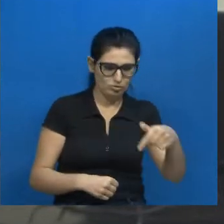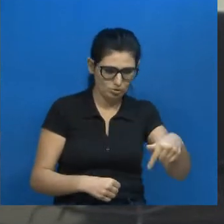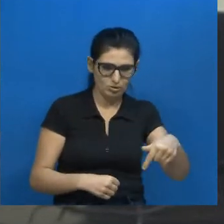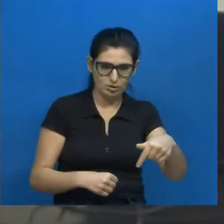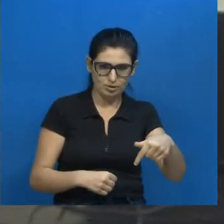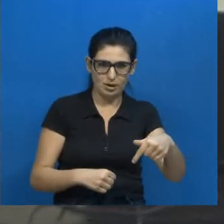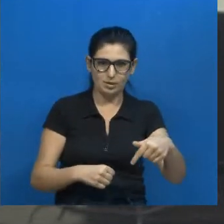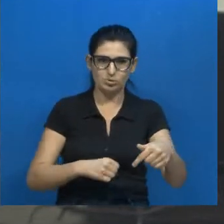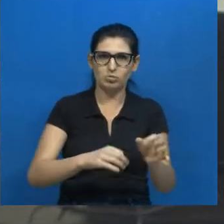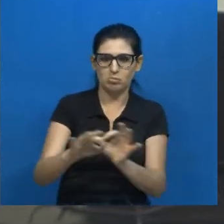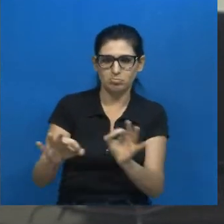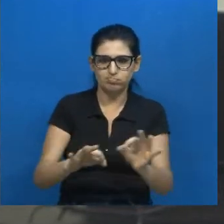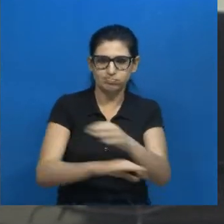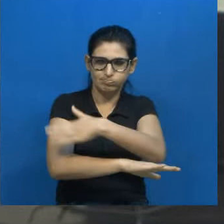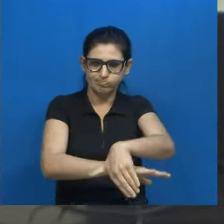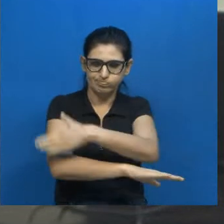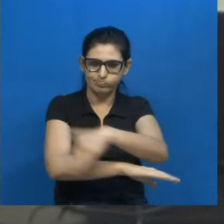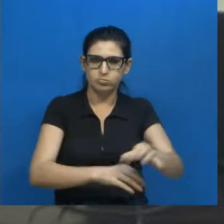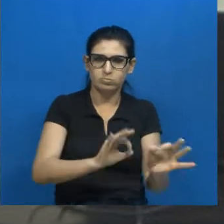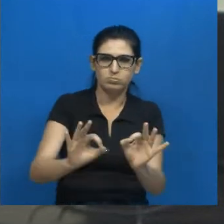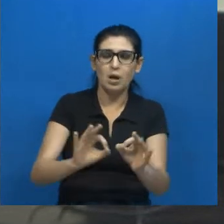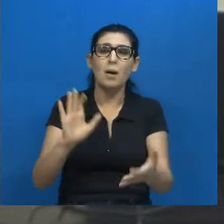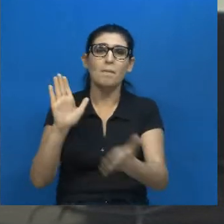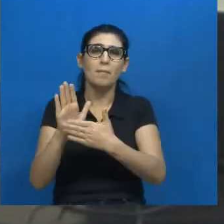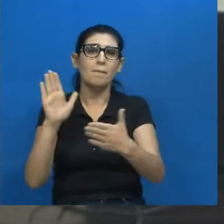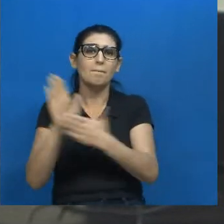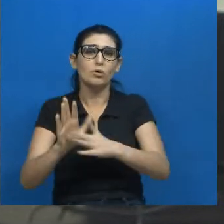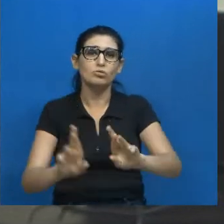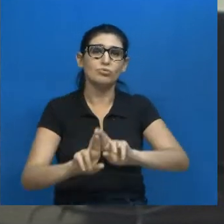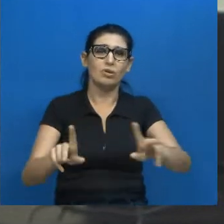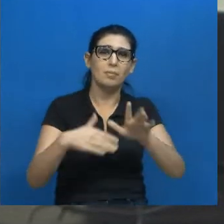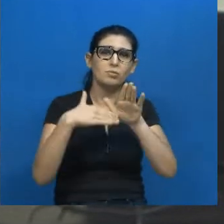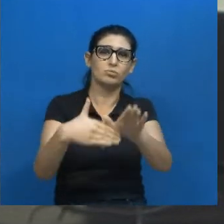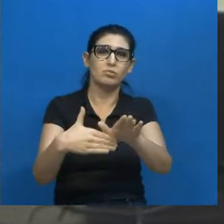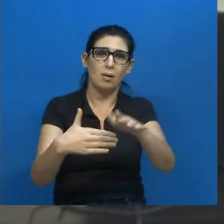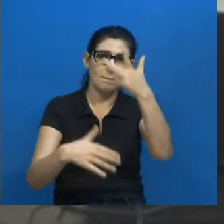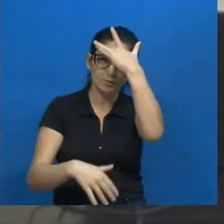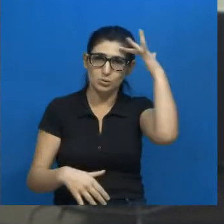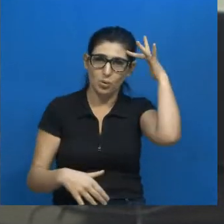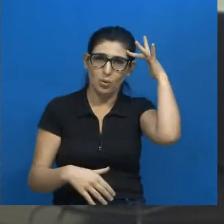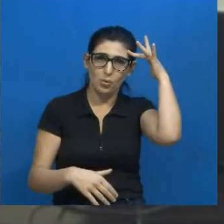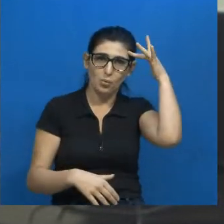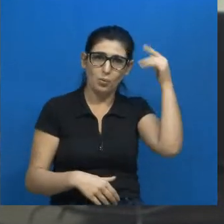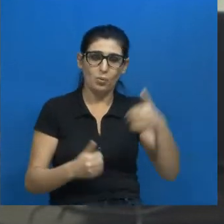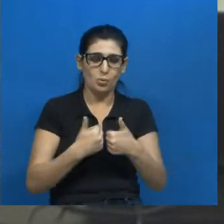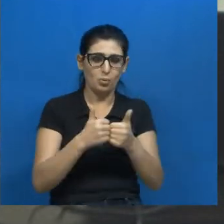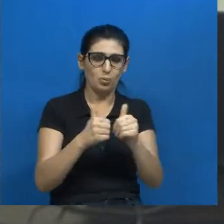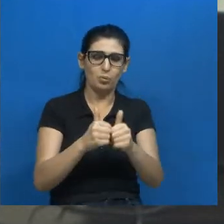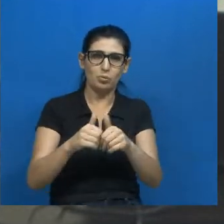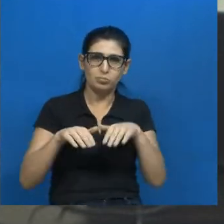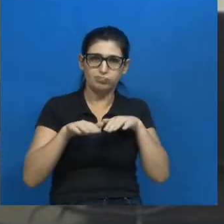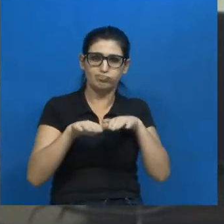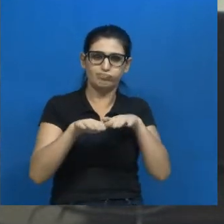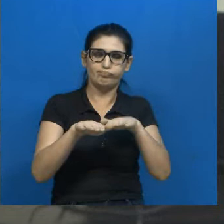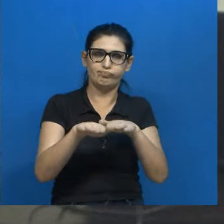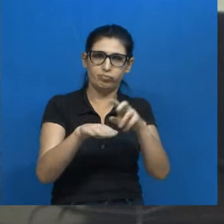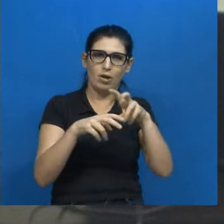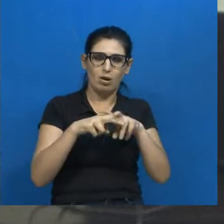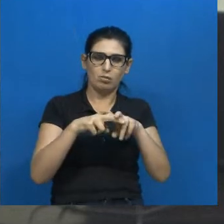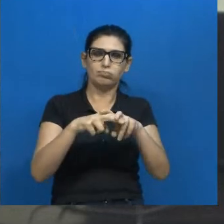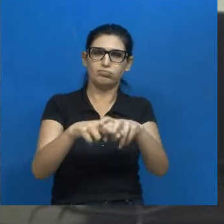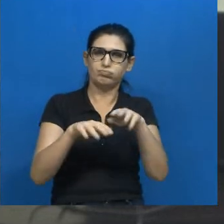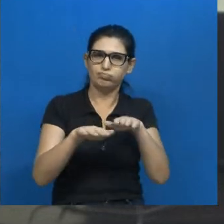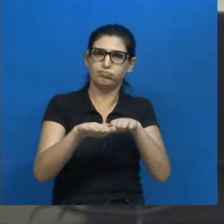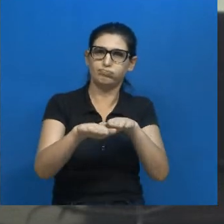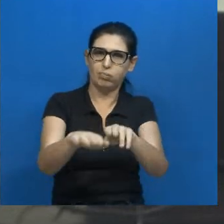desafio da gente fazer algo, propor algo diferente para a população. E eu gostaria de voltar a palavra para a